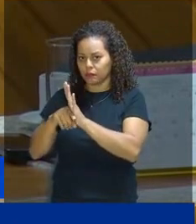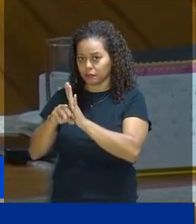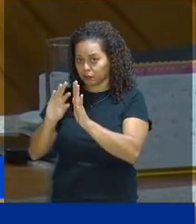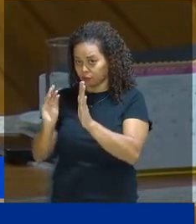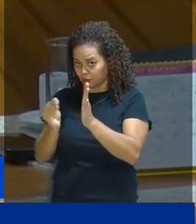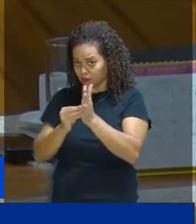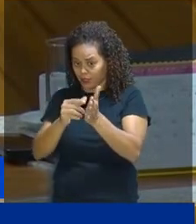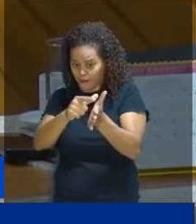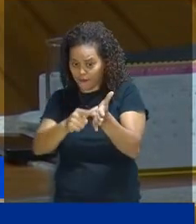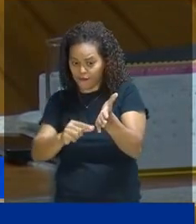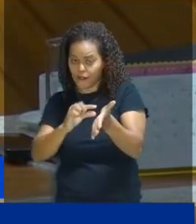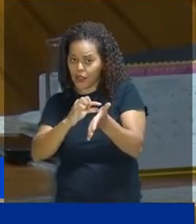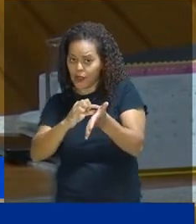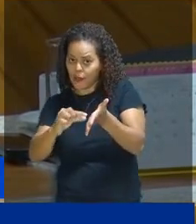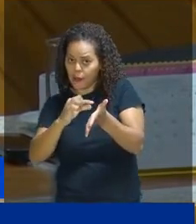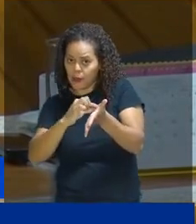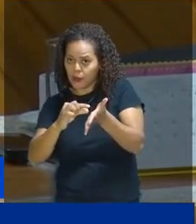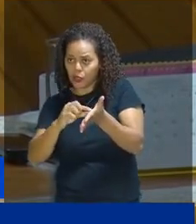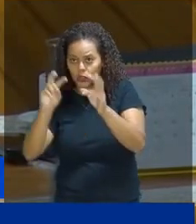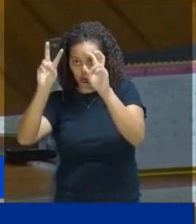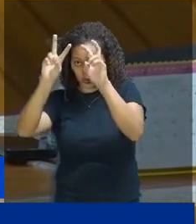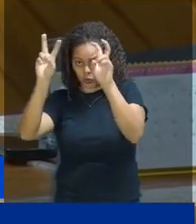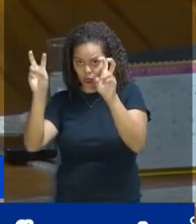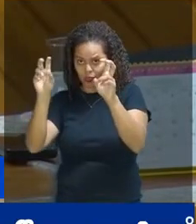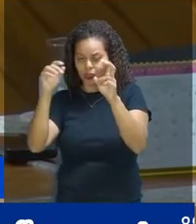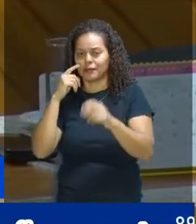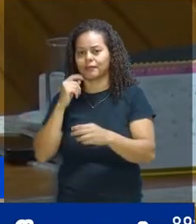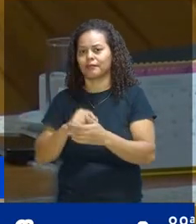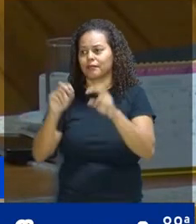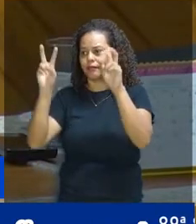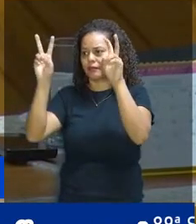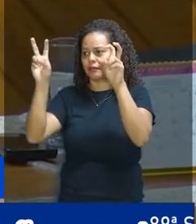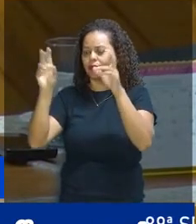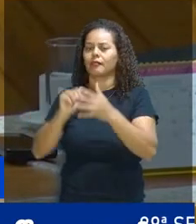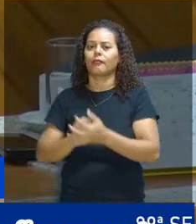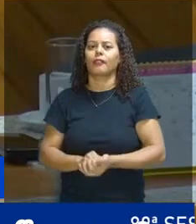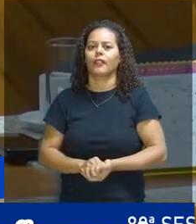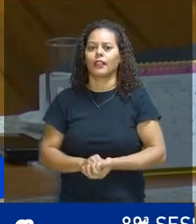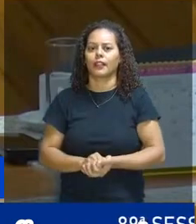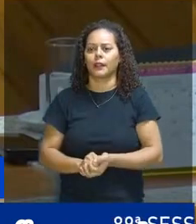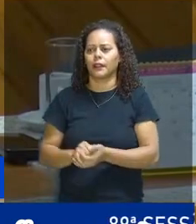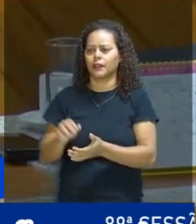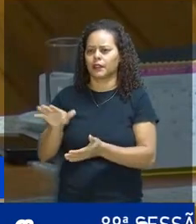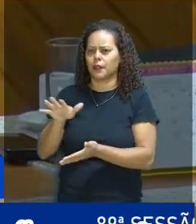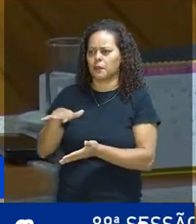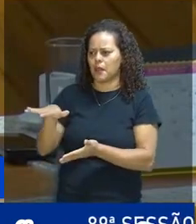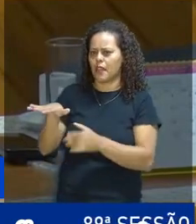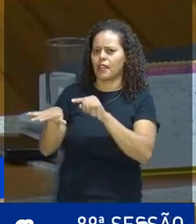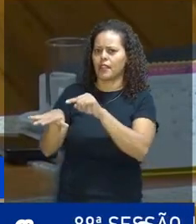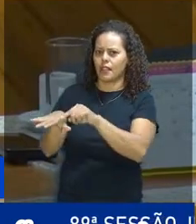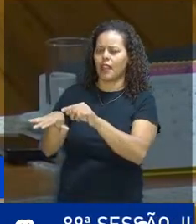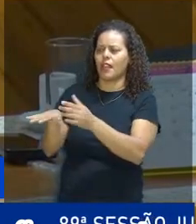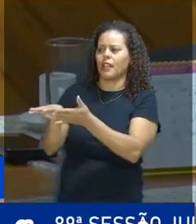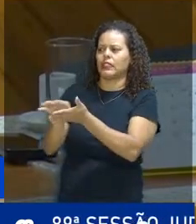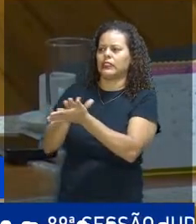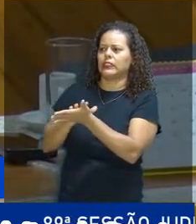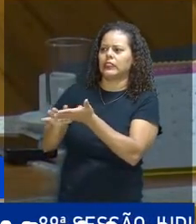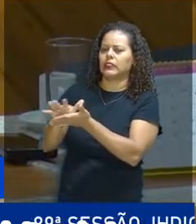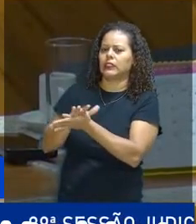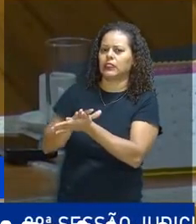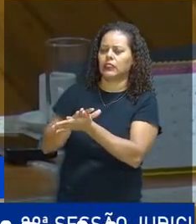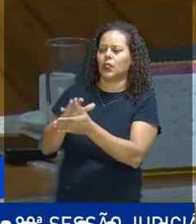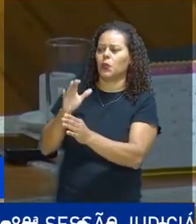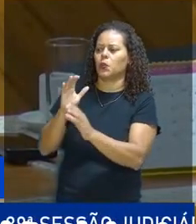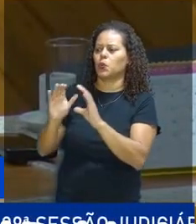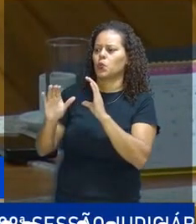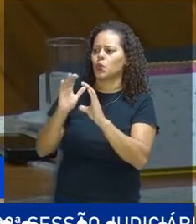referência da nota, eu estou pondo isso aqui entre aspas. Trata-se de uma pesquisa de consumo interno cuja publicação em meios de